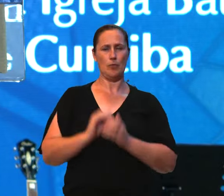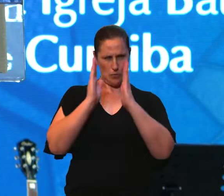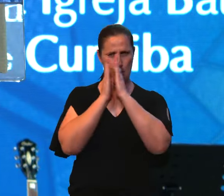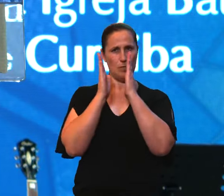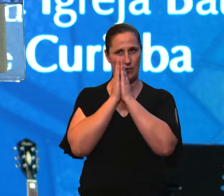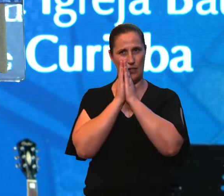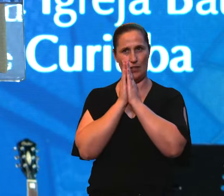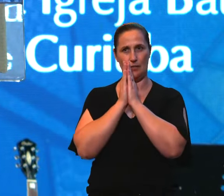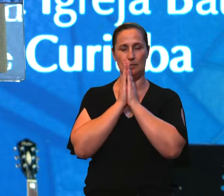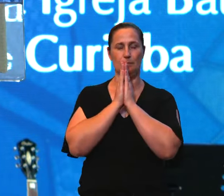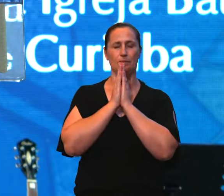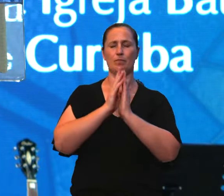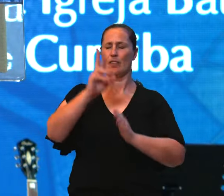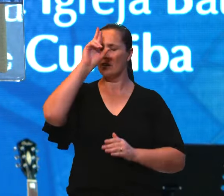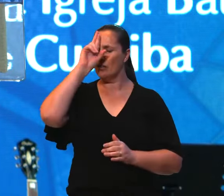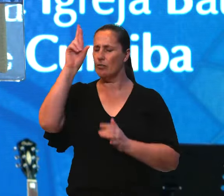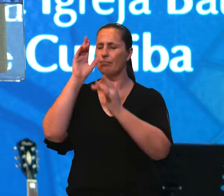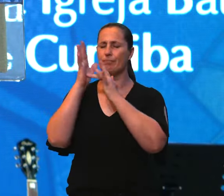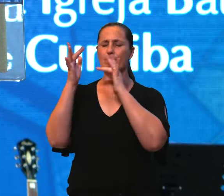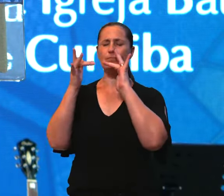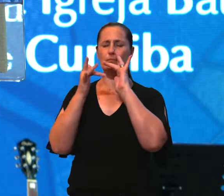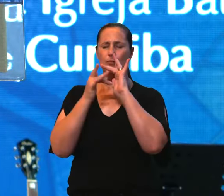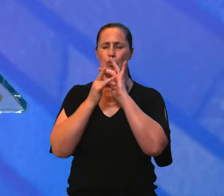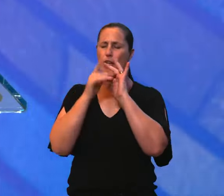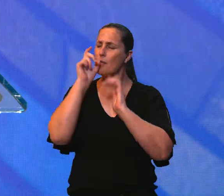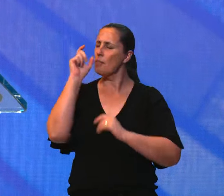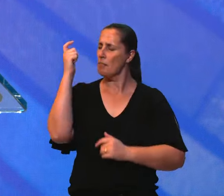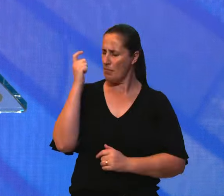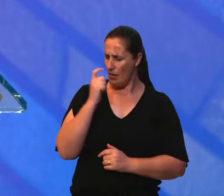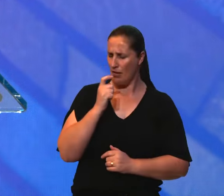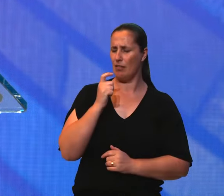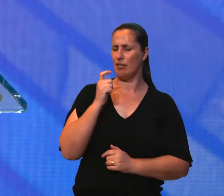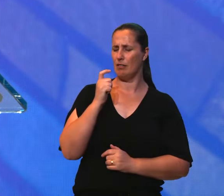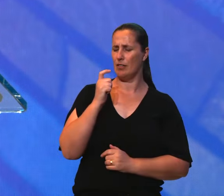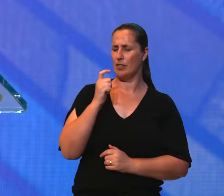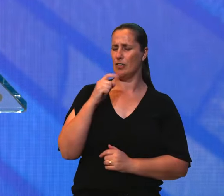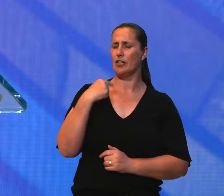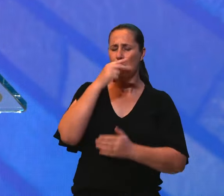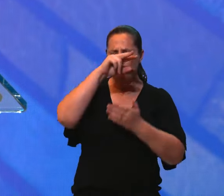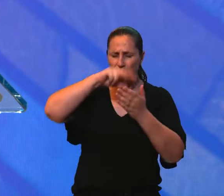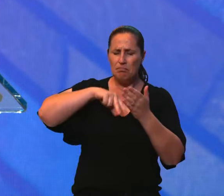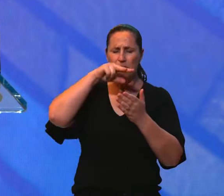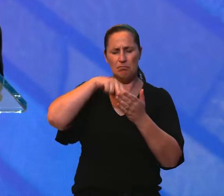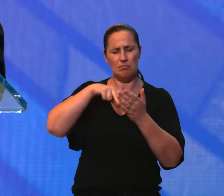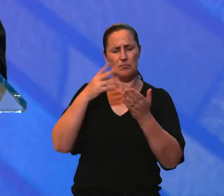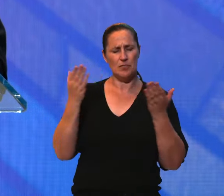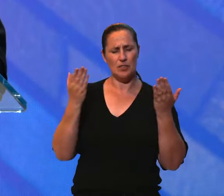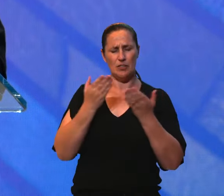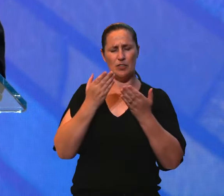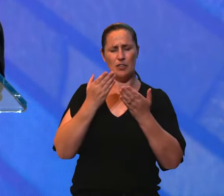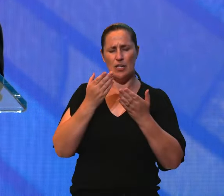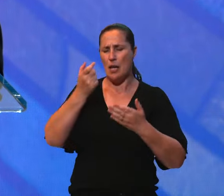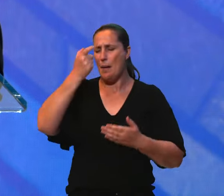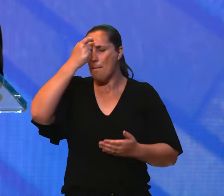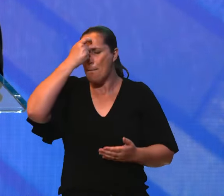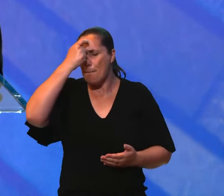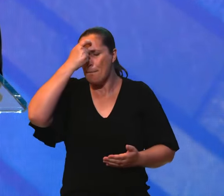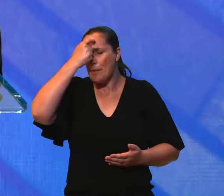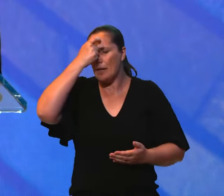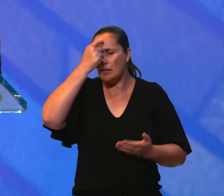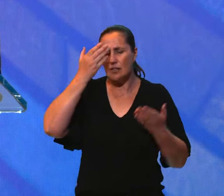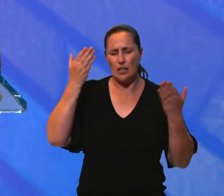orar Senhor Jesus essa é a palavra que nós lemos o que entrou na minha cabeça